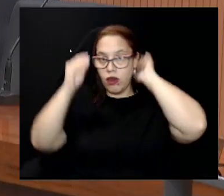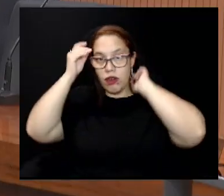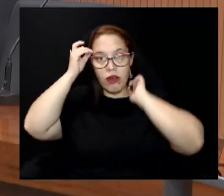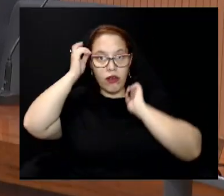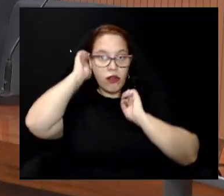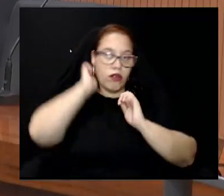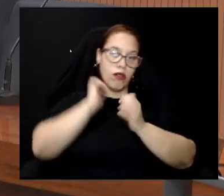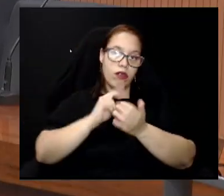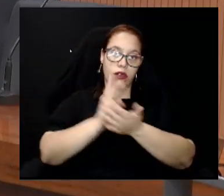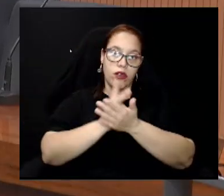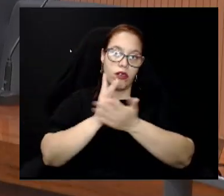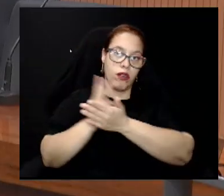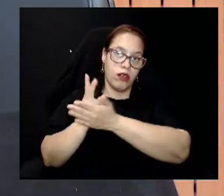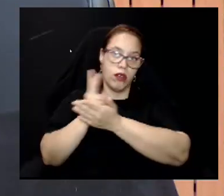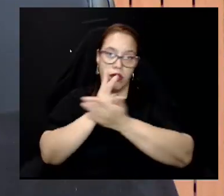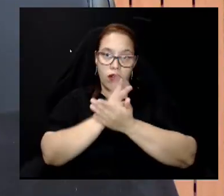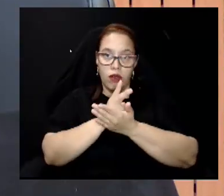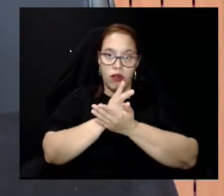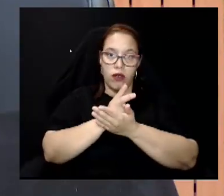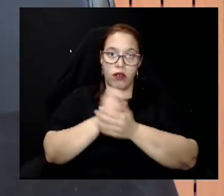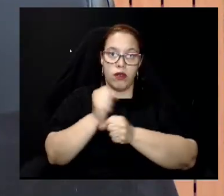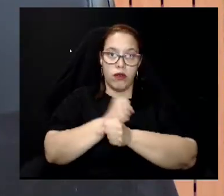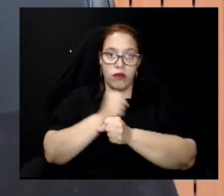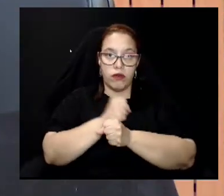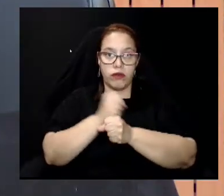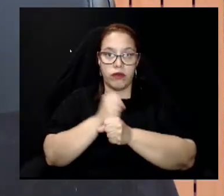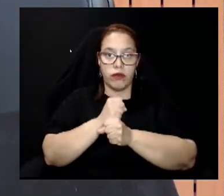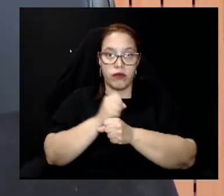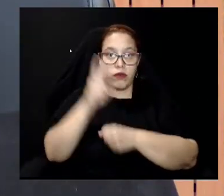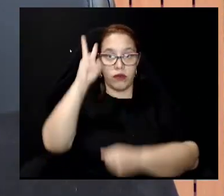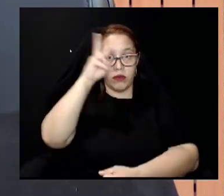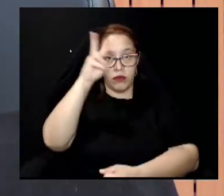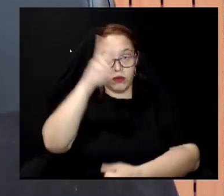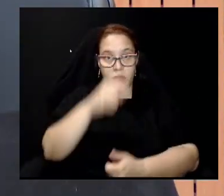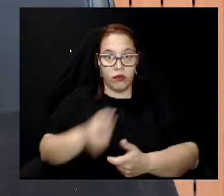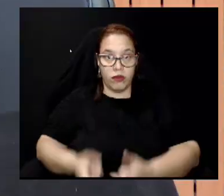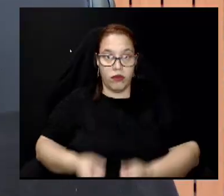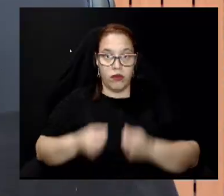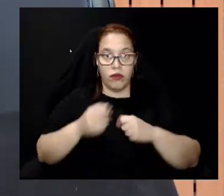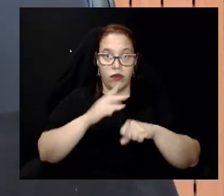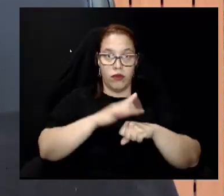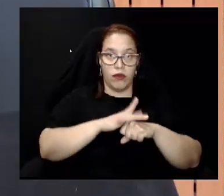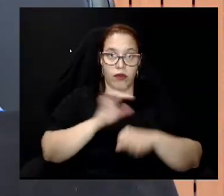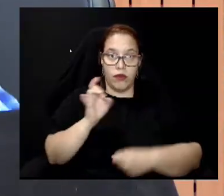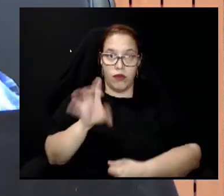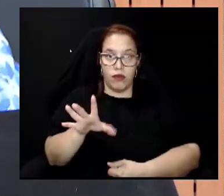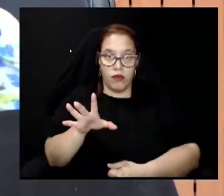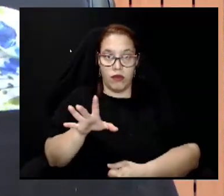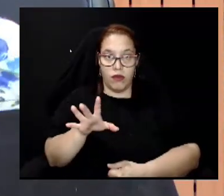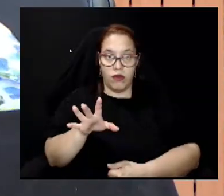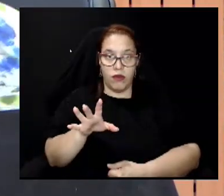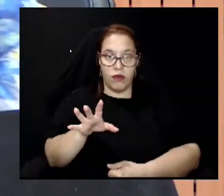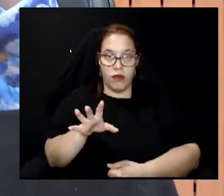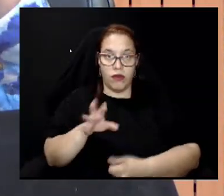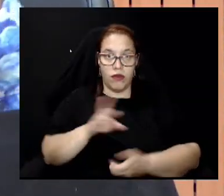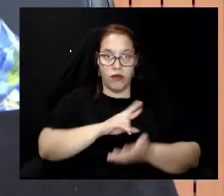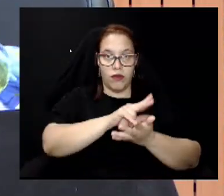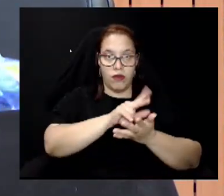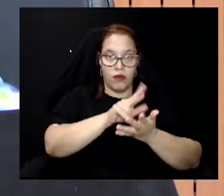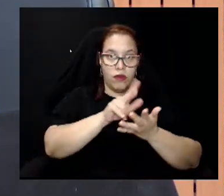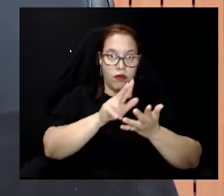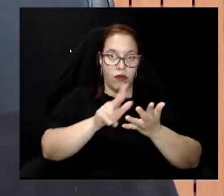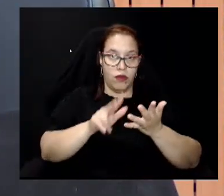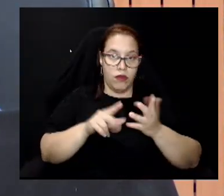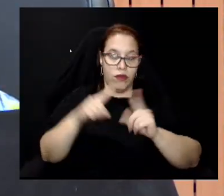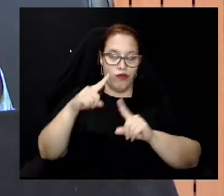faz vários anos. A gente tem que lembrar que o câncer não é uma doença só. Tem vários subtipos, é como